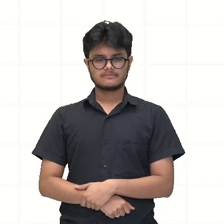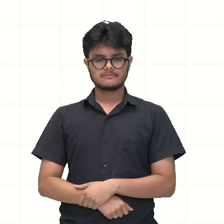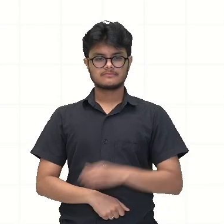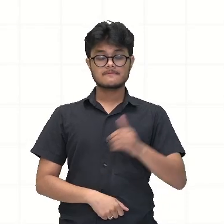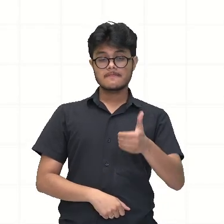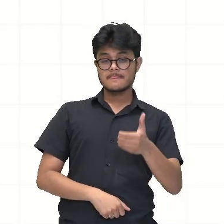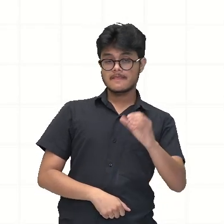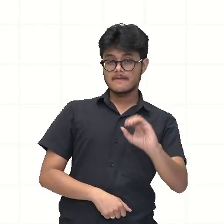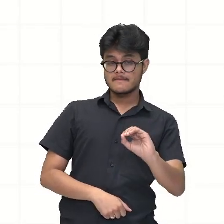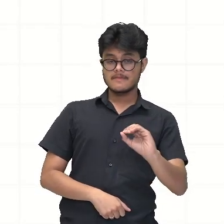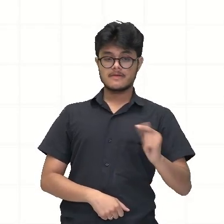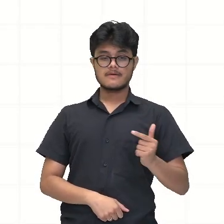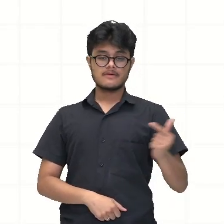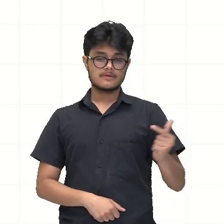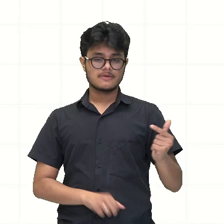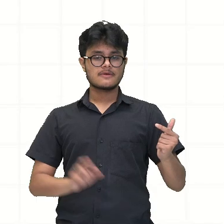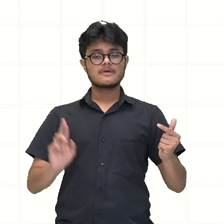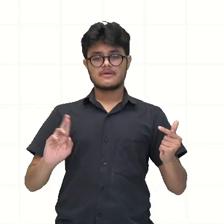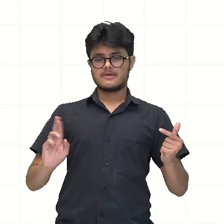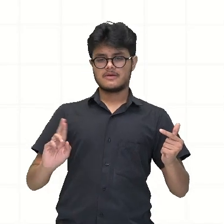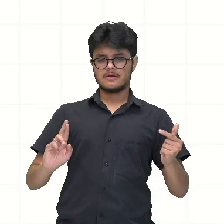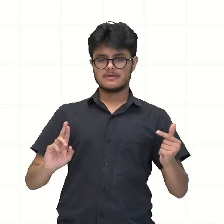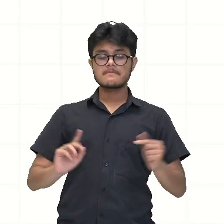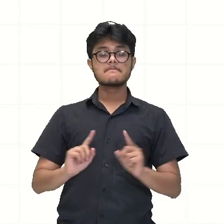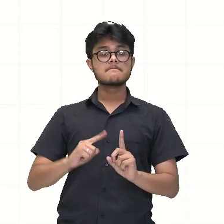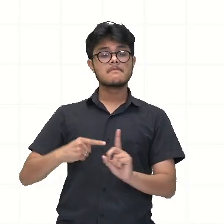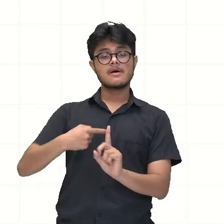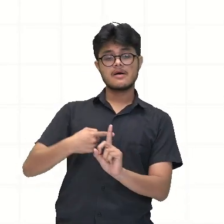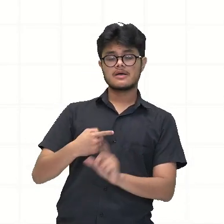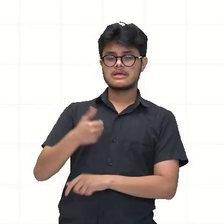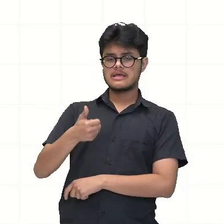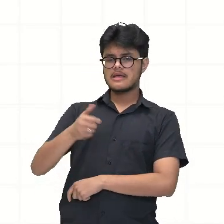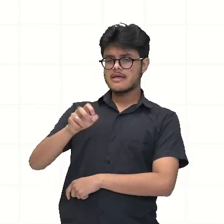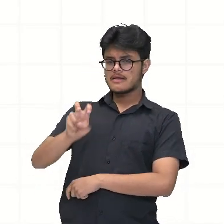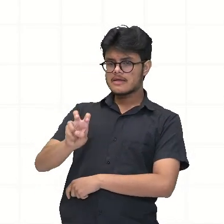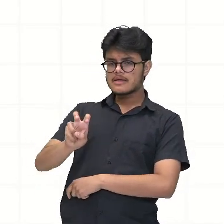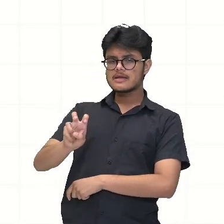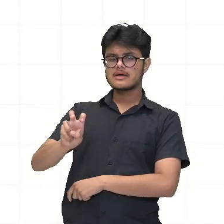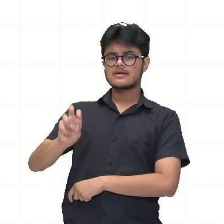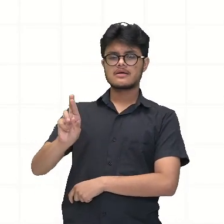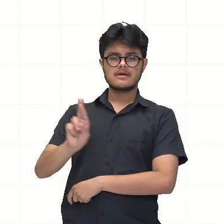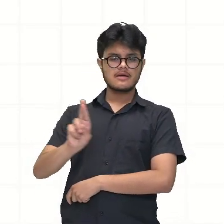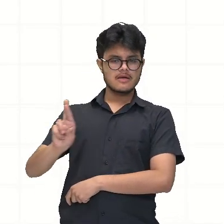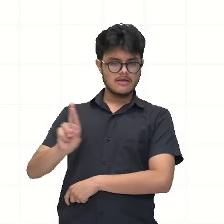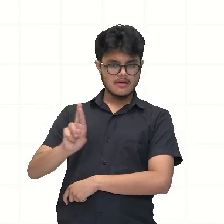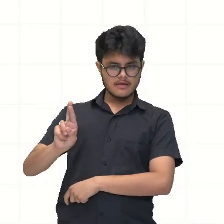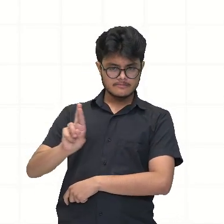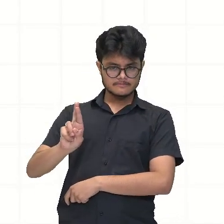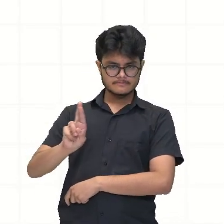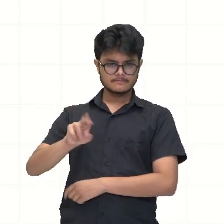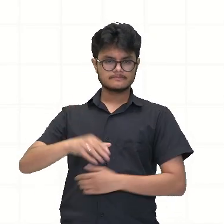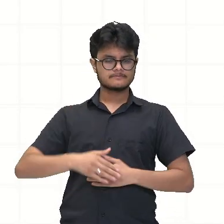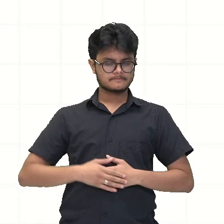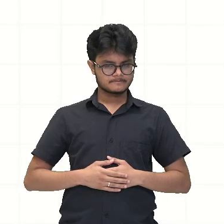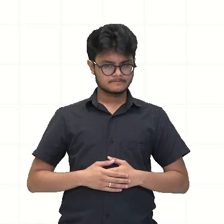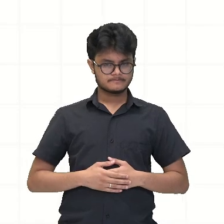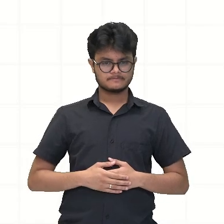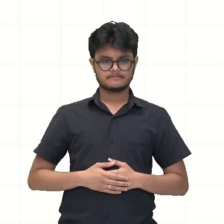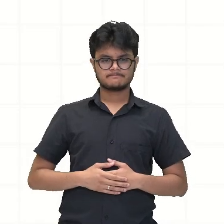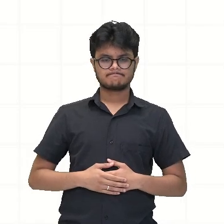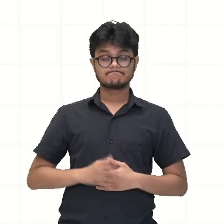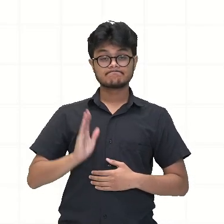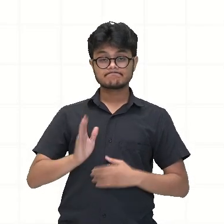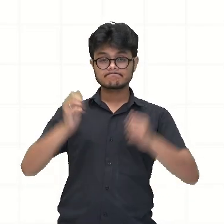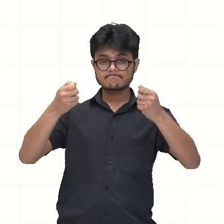de R$ 1.022 mais R$ 15, né, no caso, porque a gente está falando de